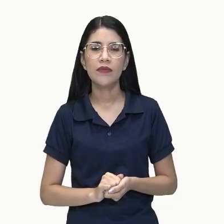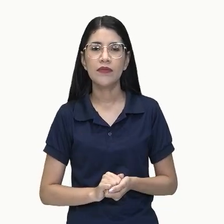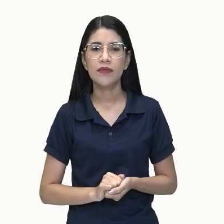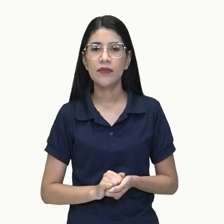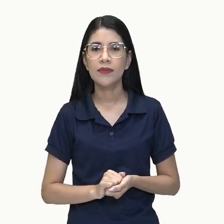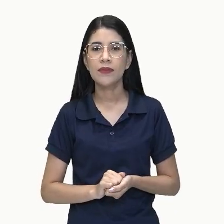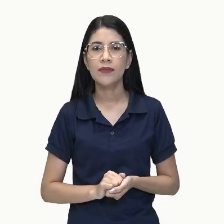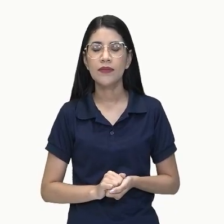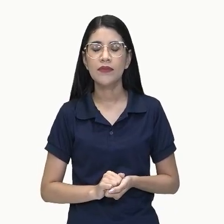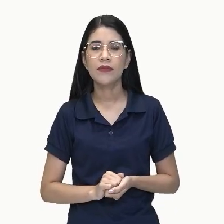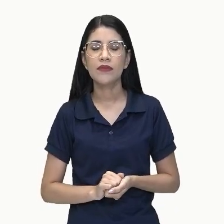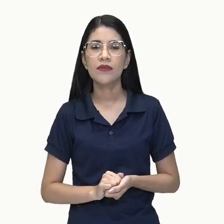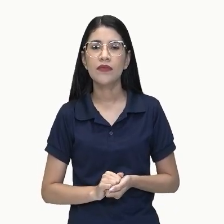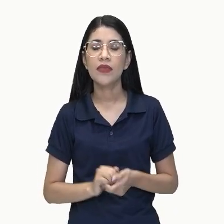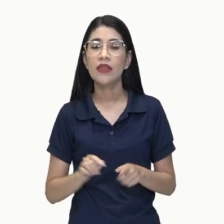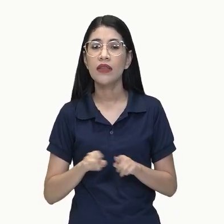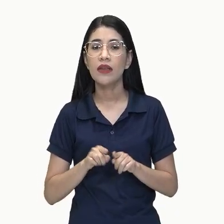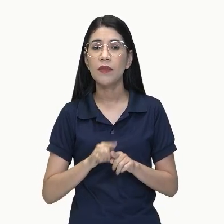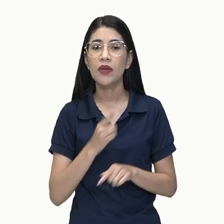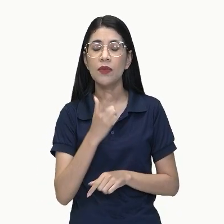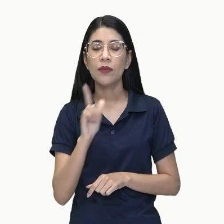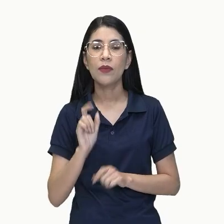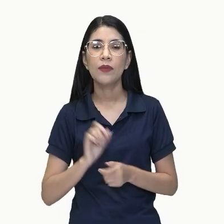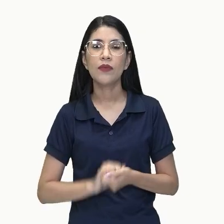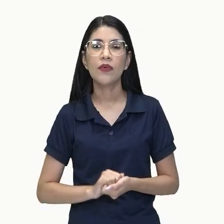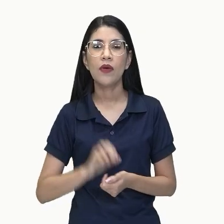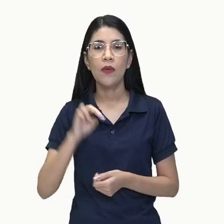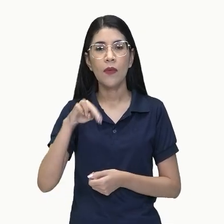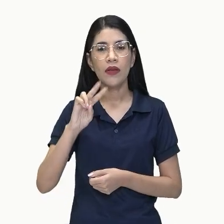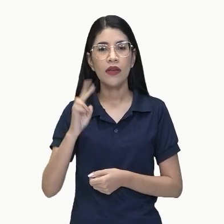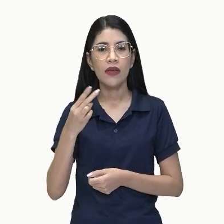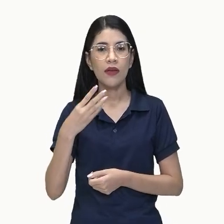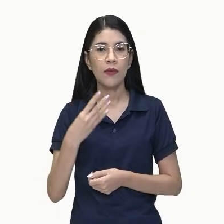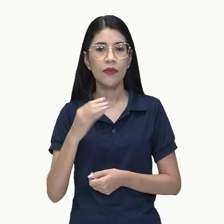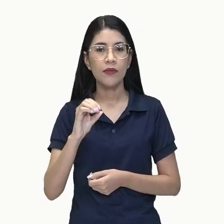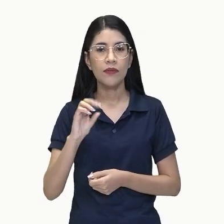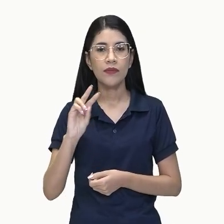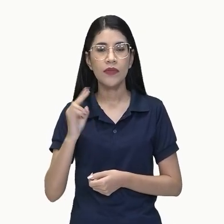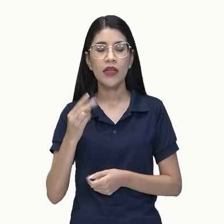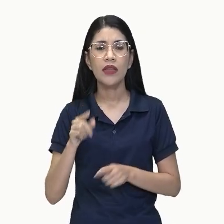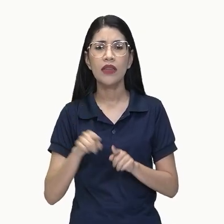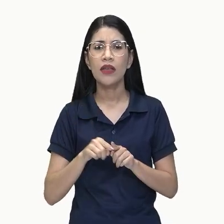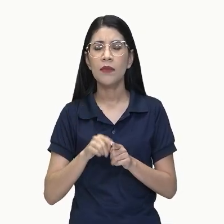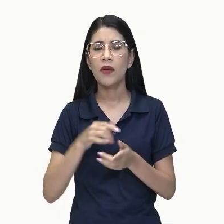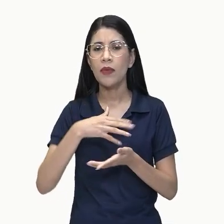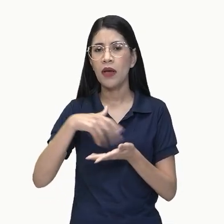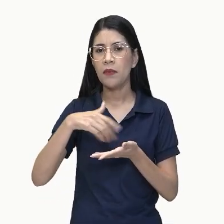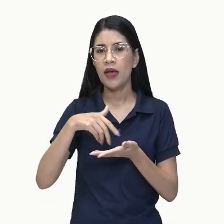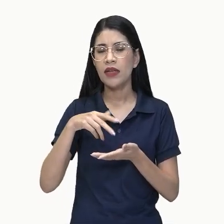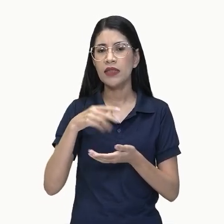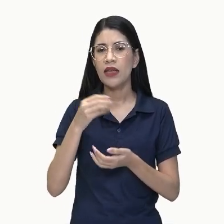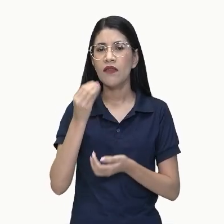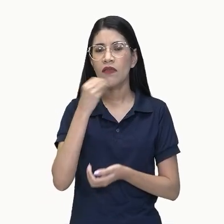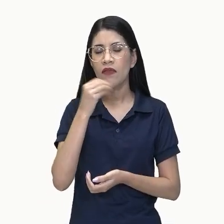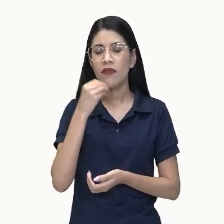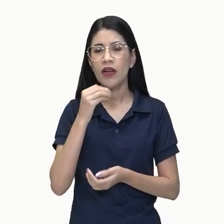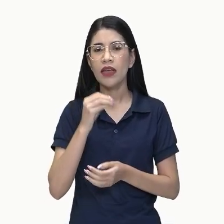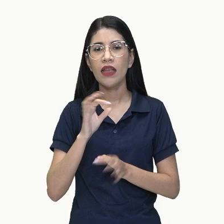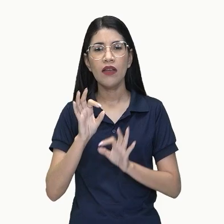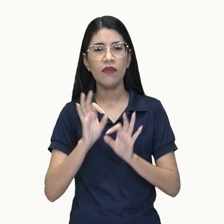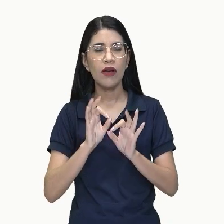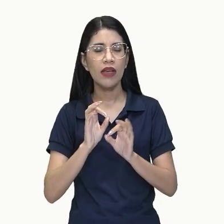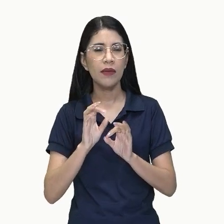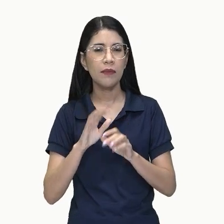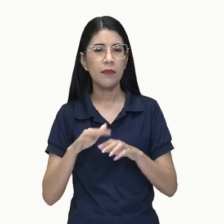laxante. Temos aqui o hidróxido de amônio, é uma base bem fraca, então ele vai ajustar o